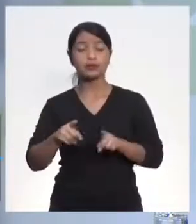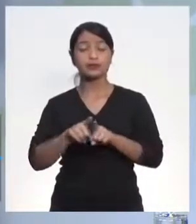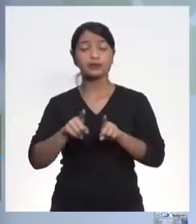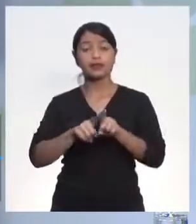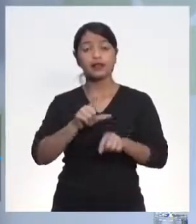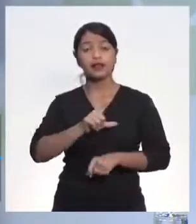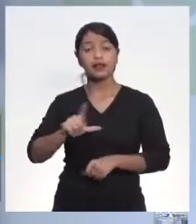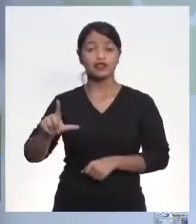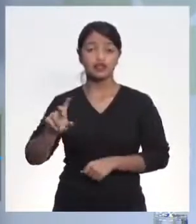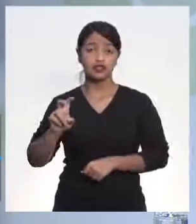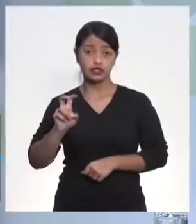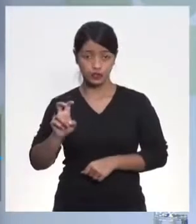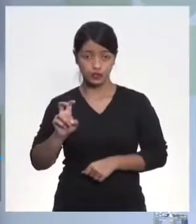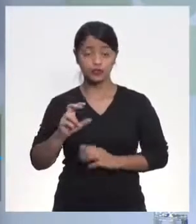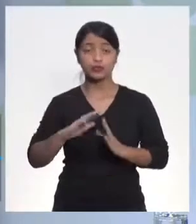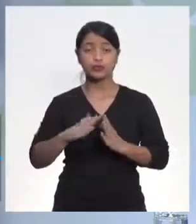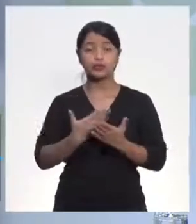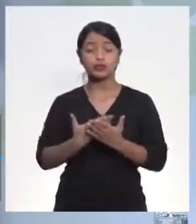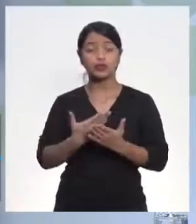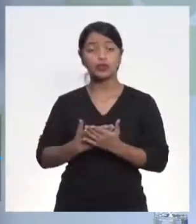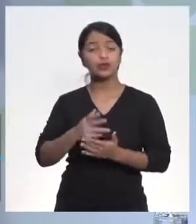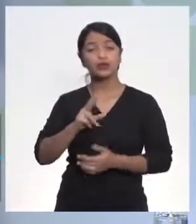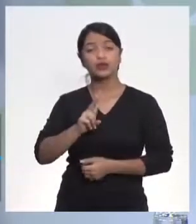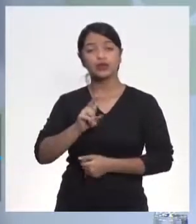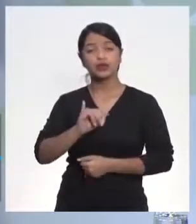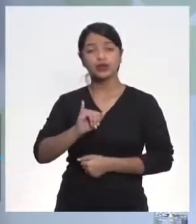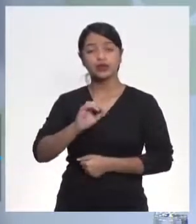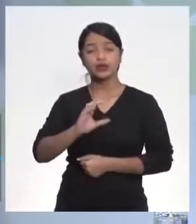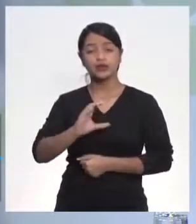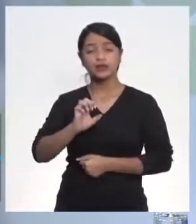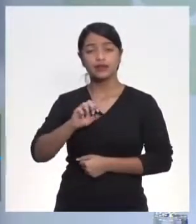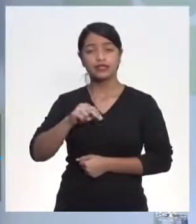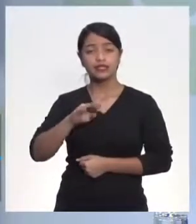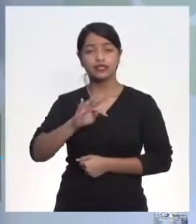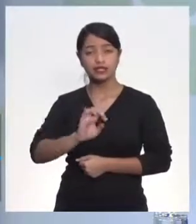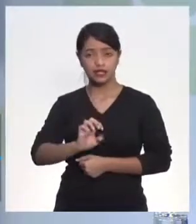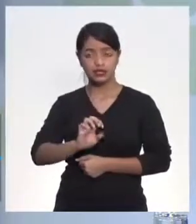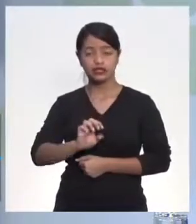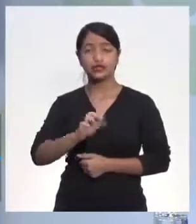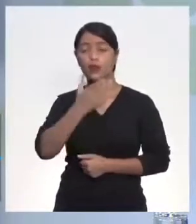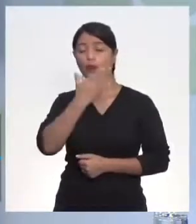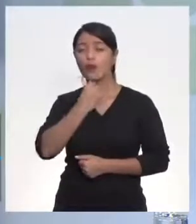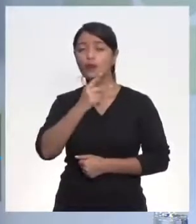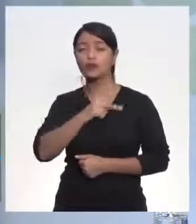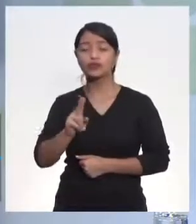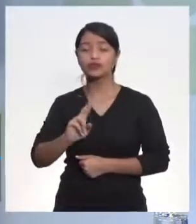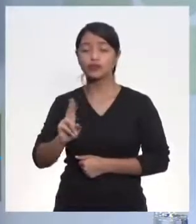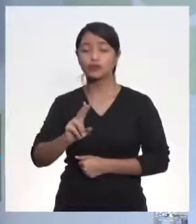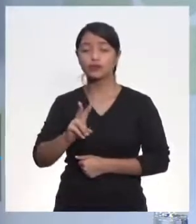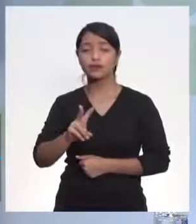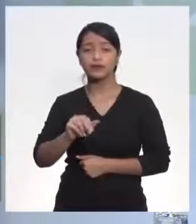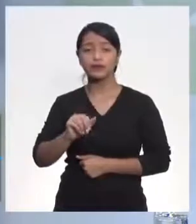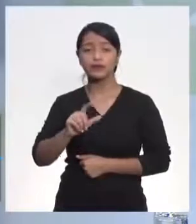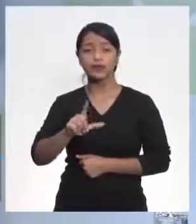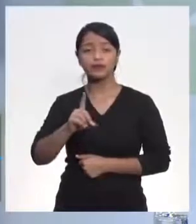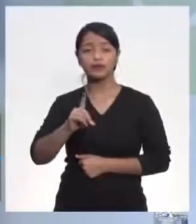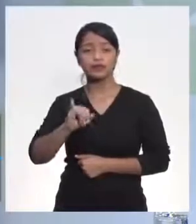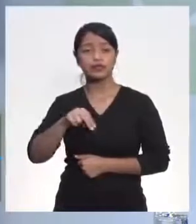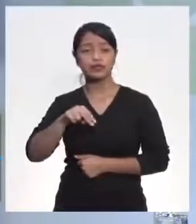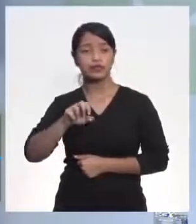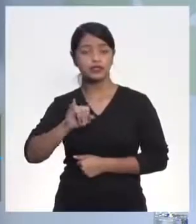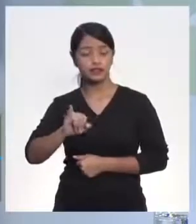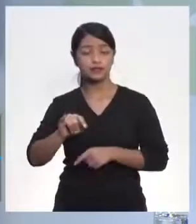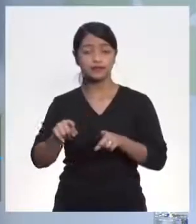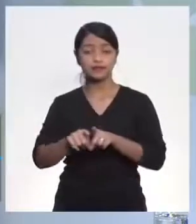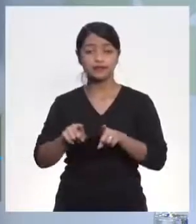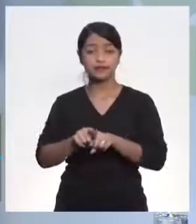da Escola Estadual Vicente de Congonhas, do Campo, da Leste 5, professor Valdinei. E, claro, um aqui, ó,